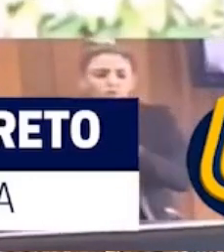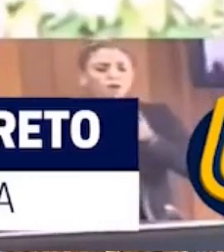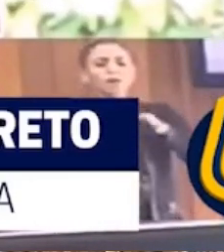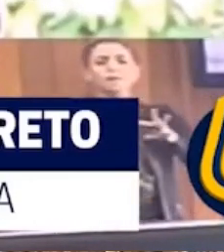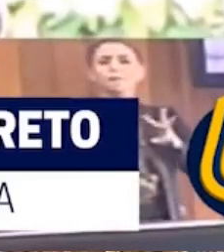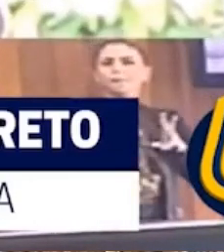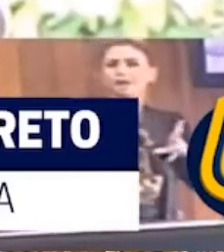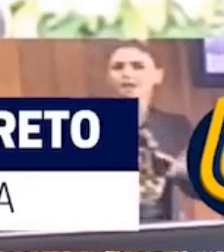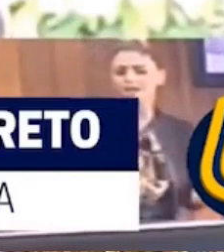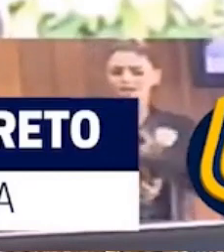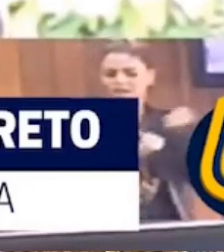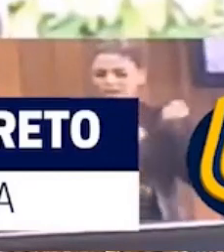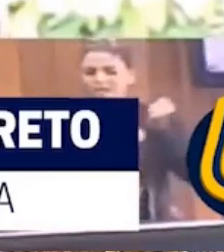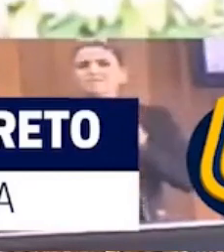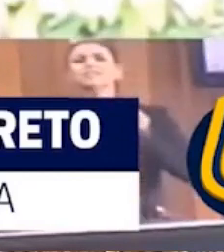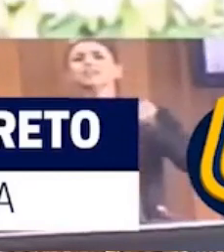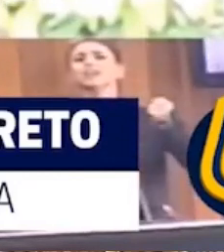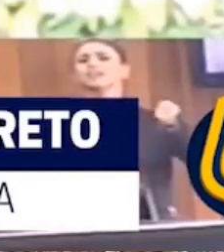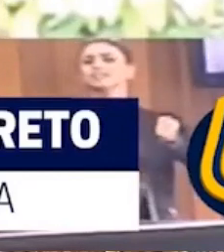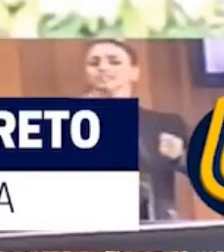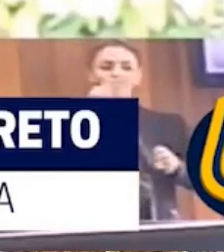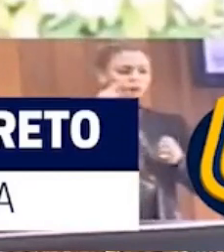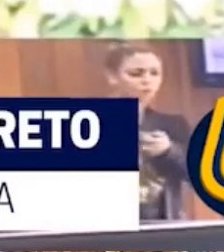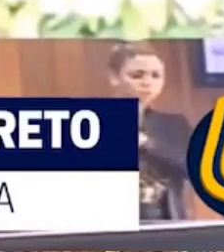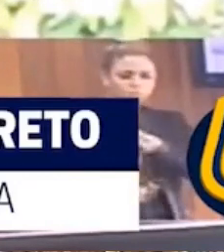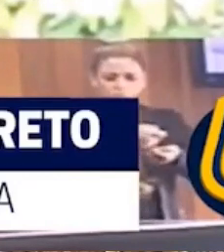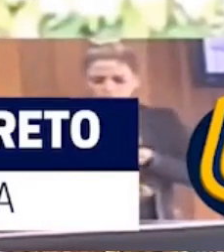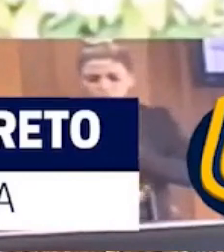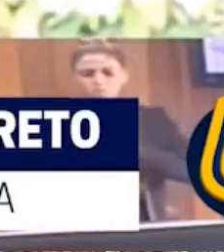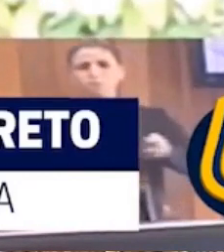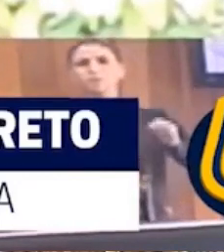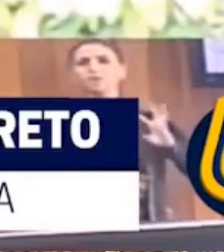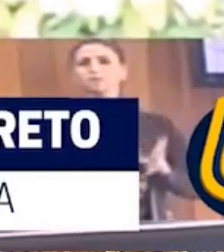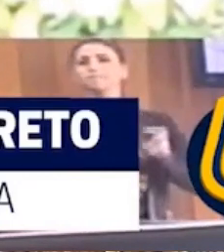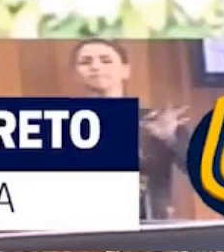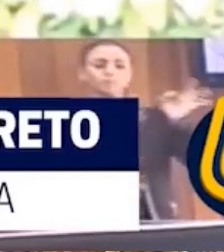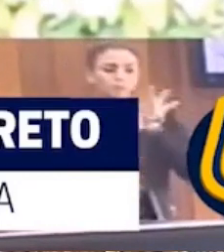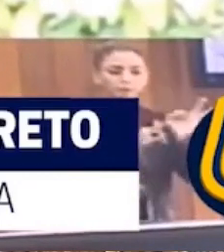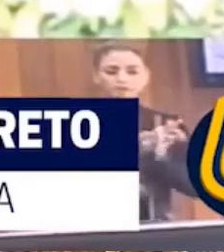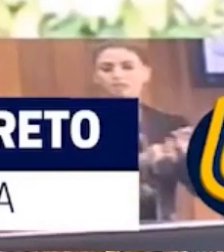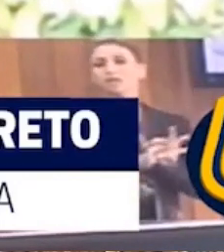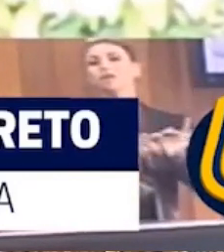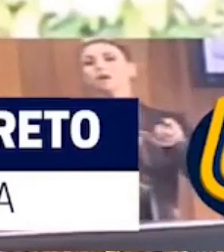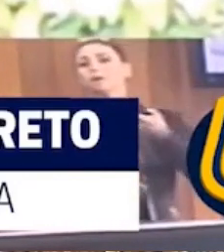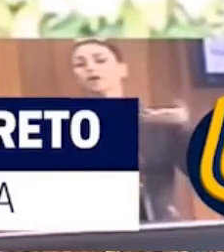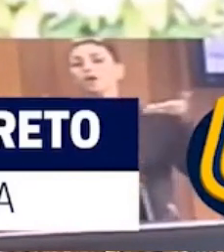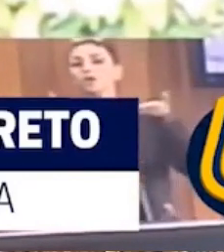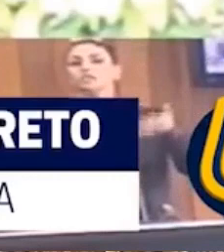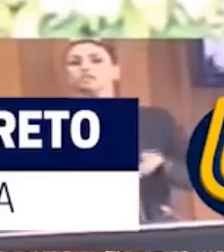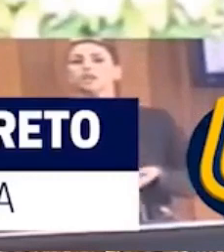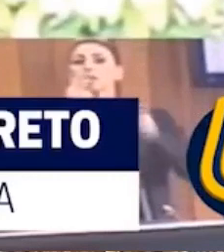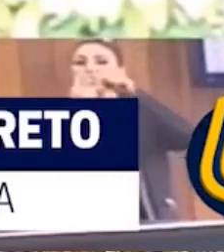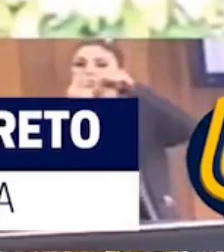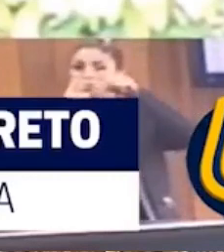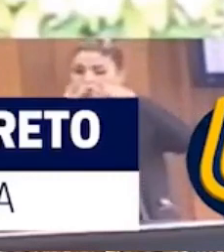limpeza, de preparação, e onde existem hoje duas